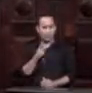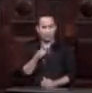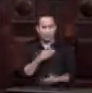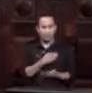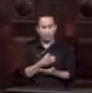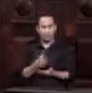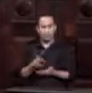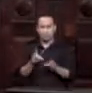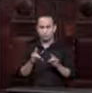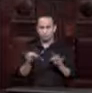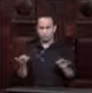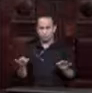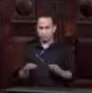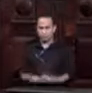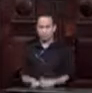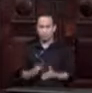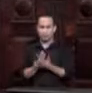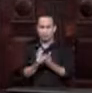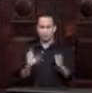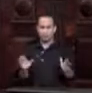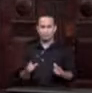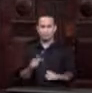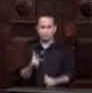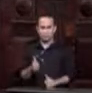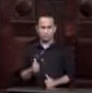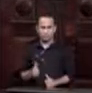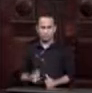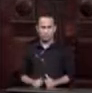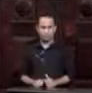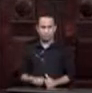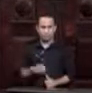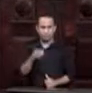vamos votar e zerar isso e encerrar os trabalhos.